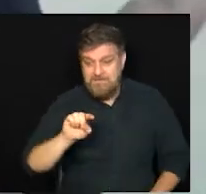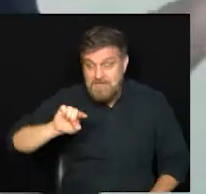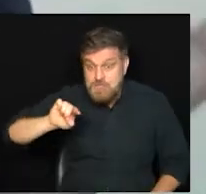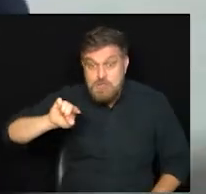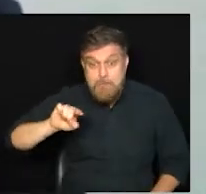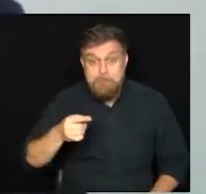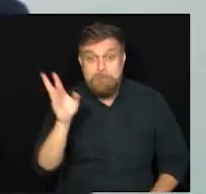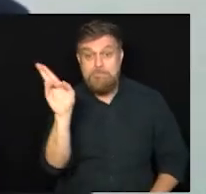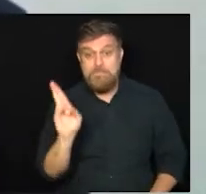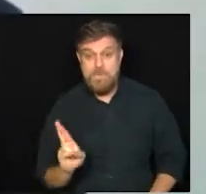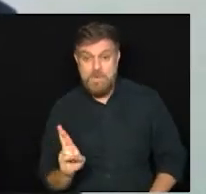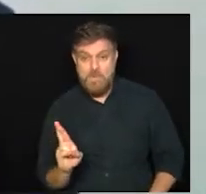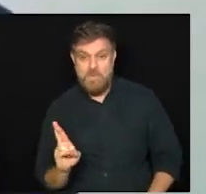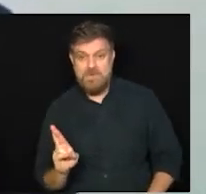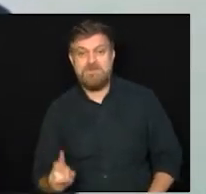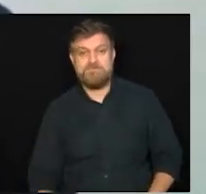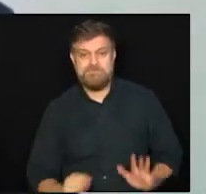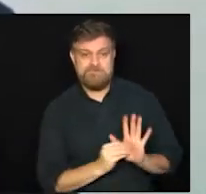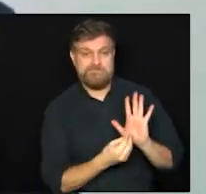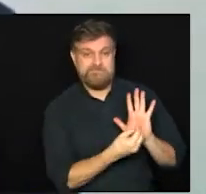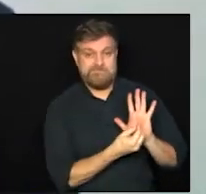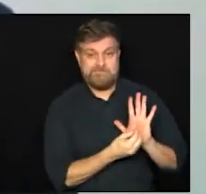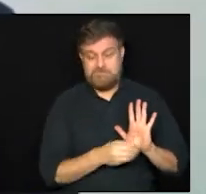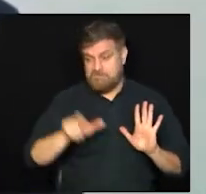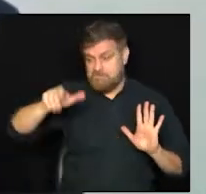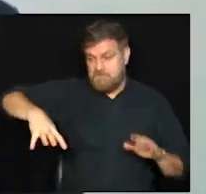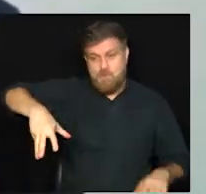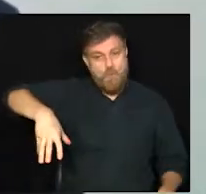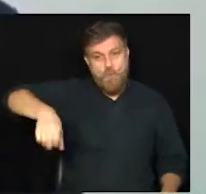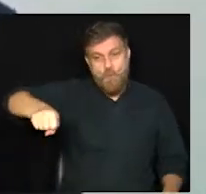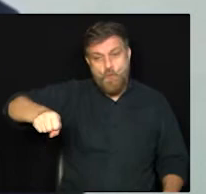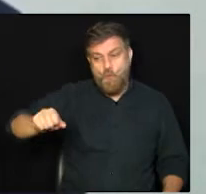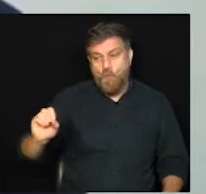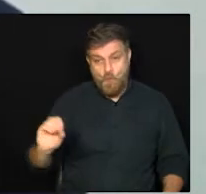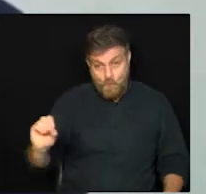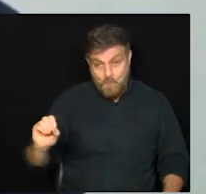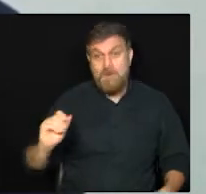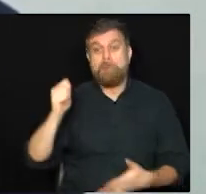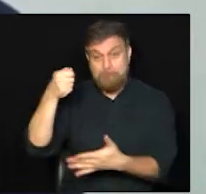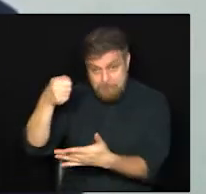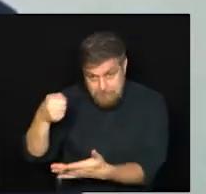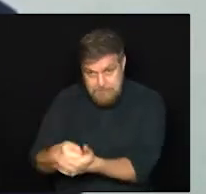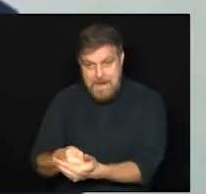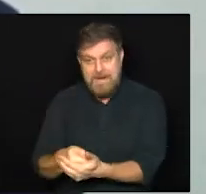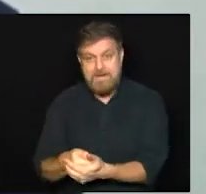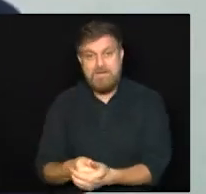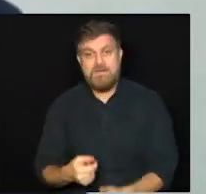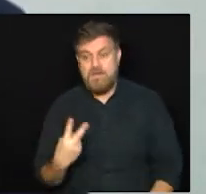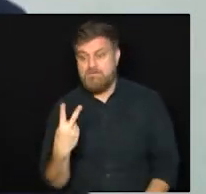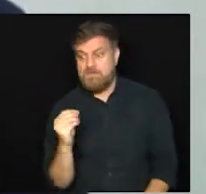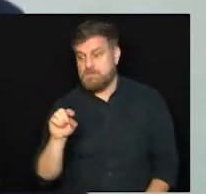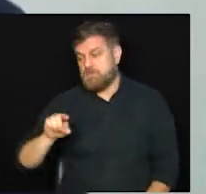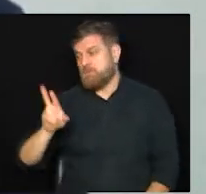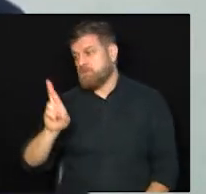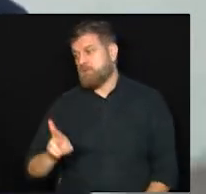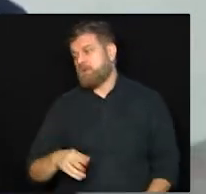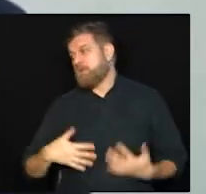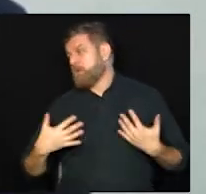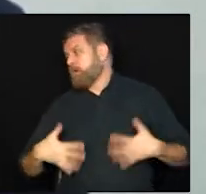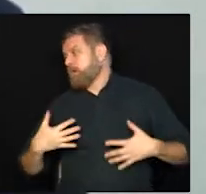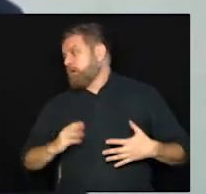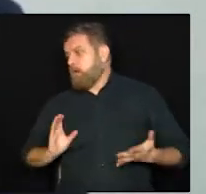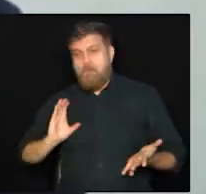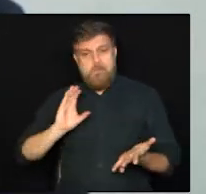que o consumo seja zero. Então, é importante que nesse período da pandemia, a gente